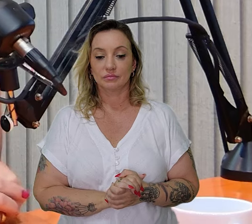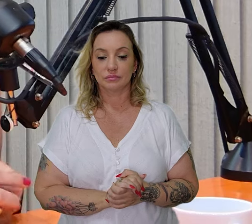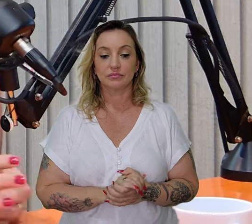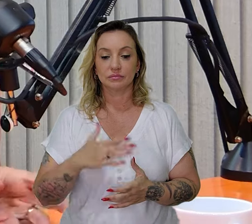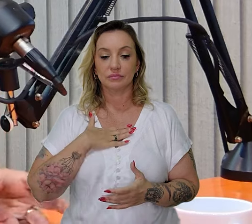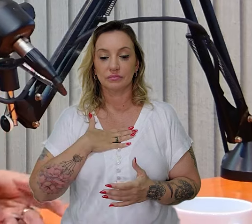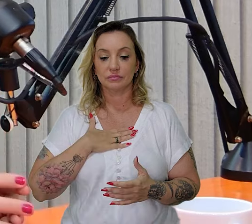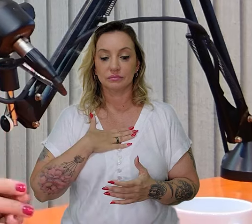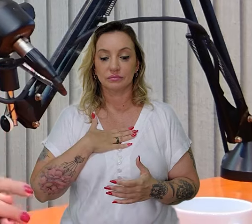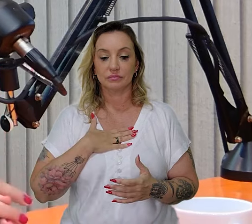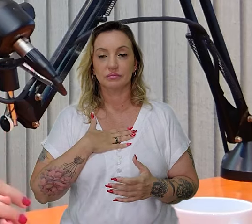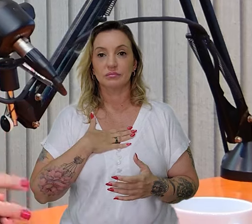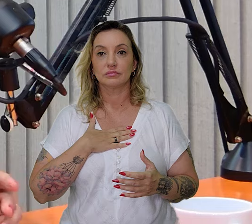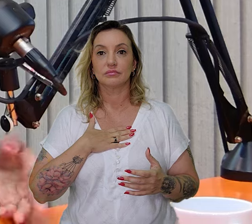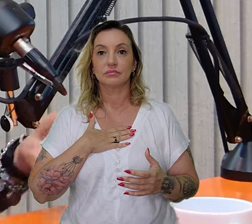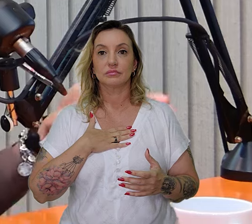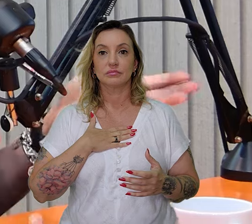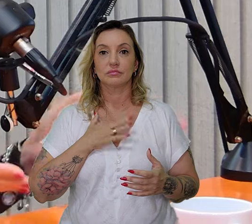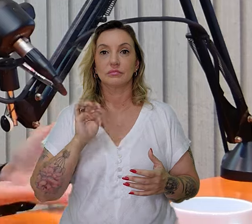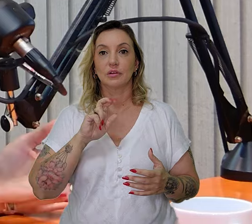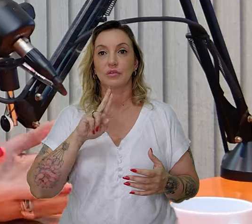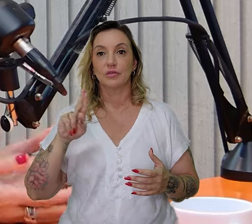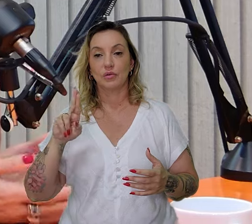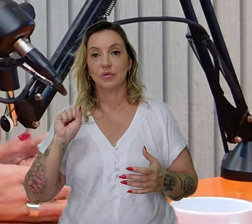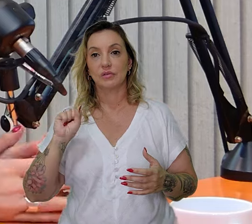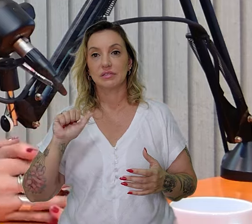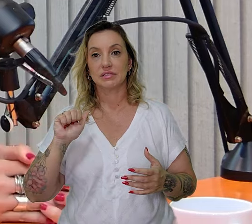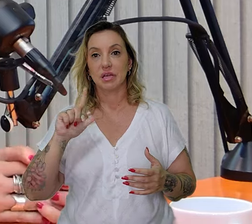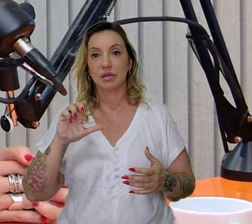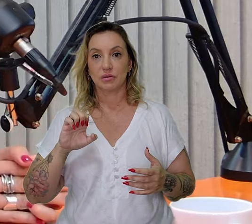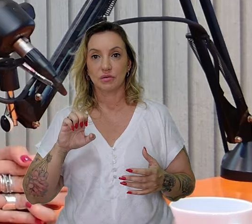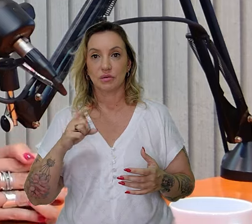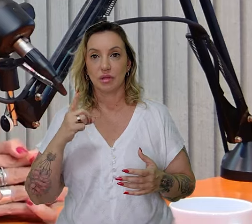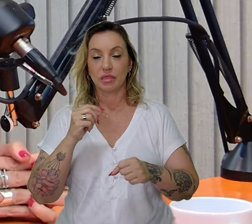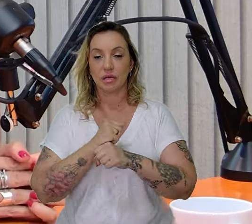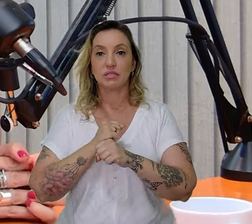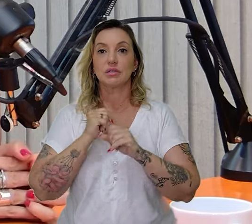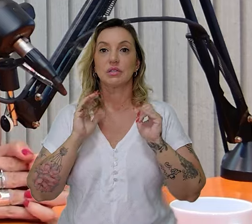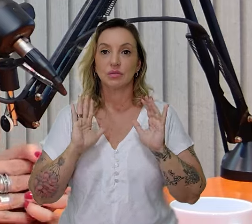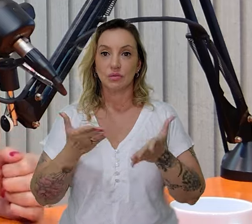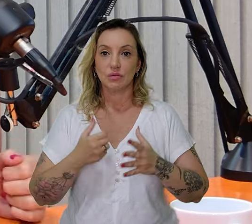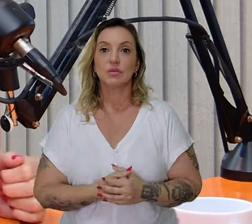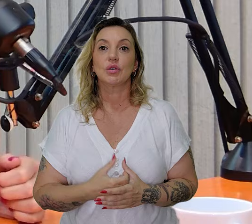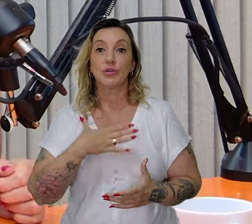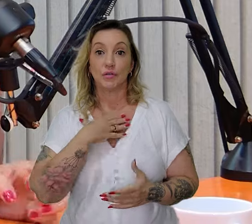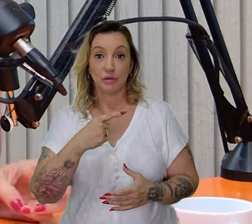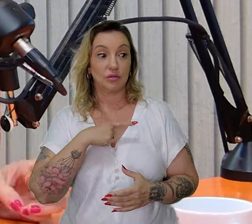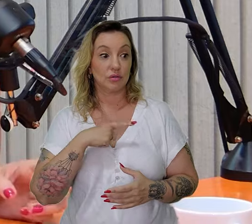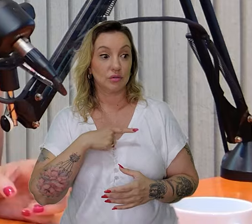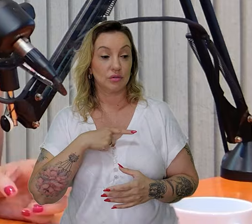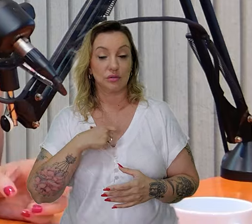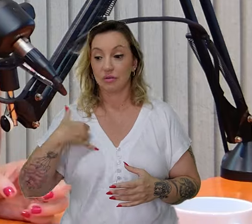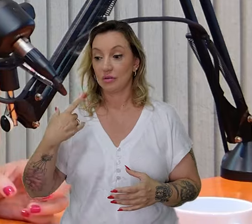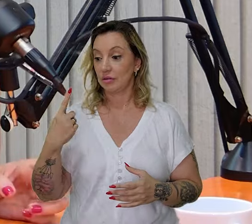bem suspeita para falar da fio porque trabalho para F há quase 10 anos já e tem um filho que já